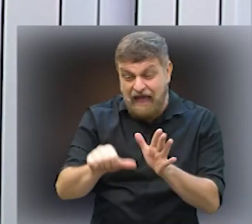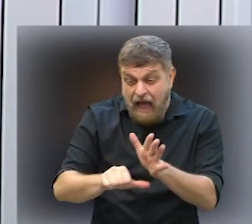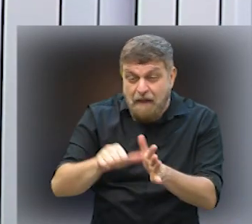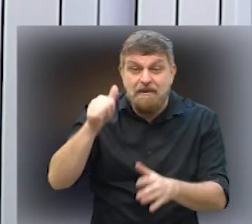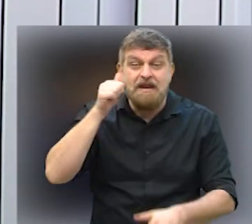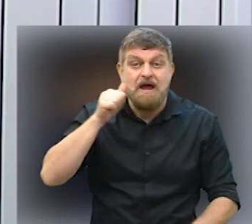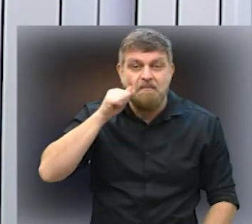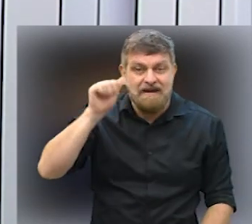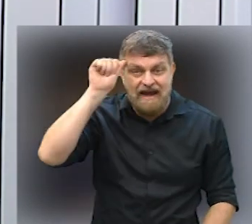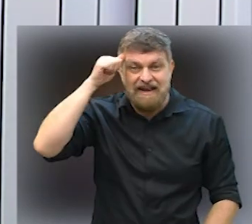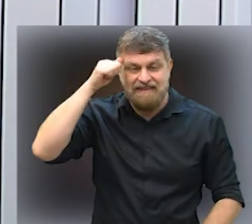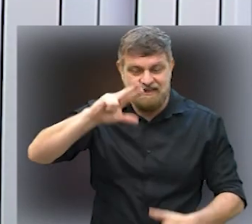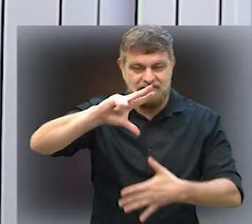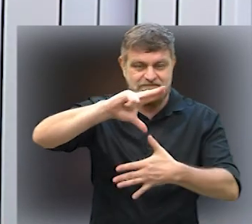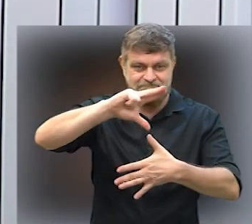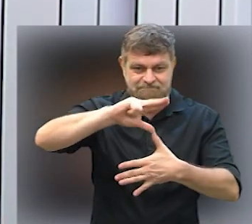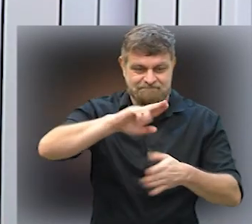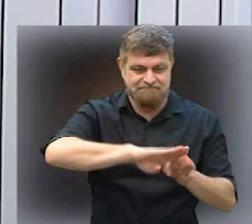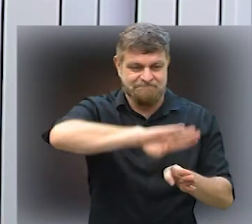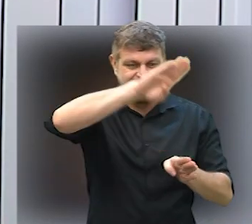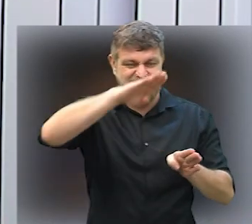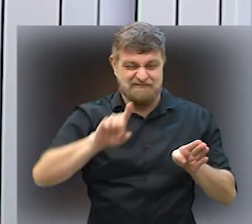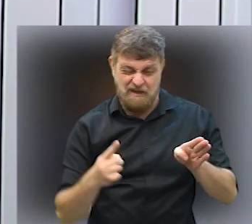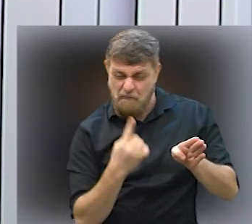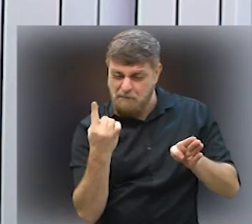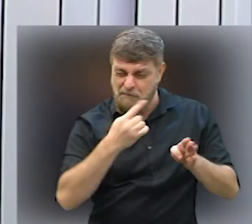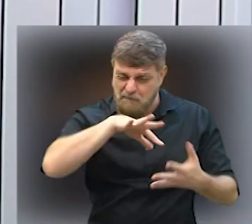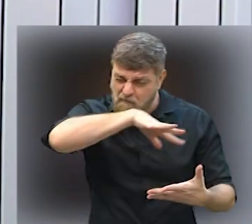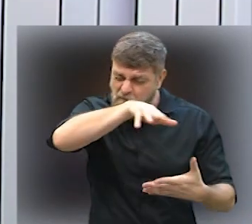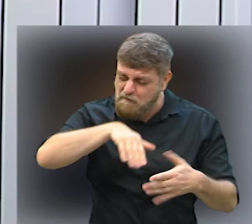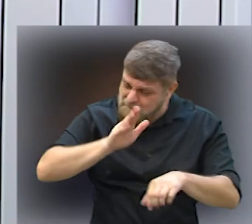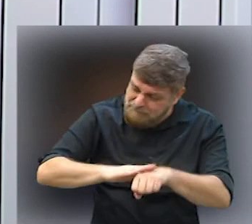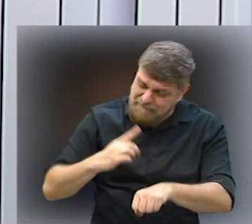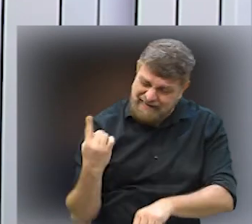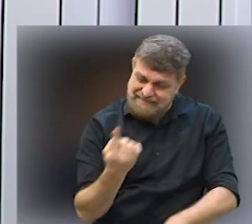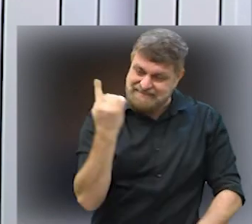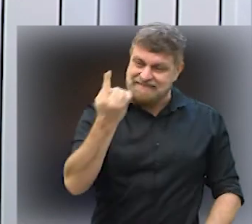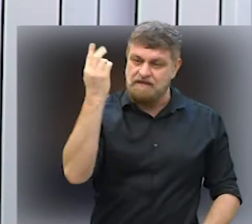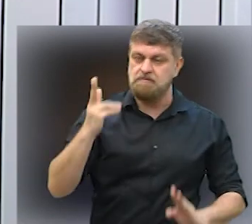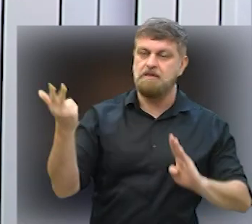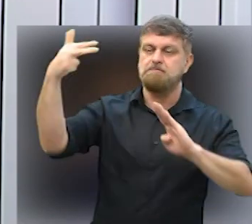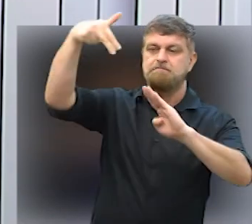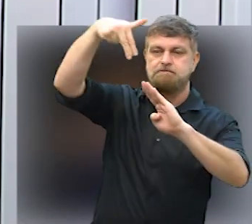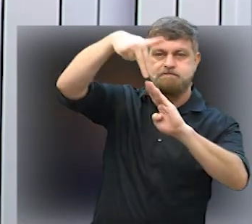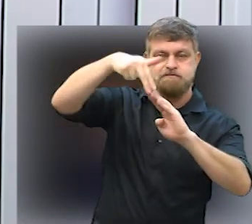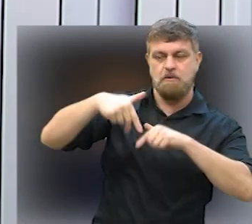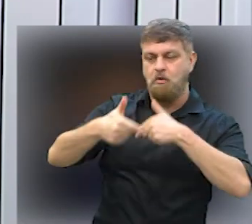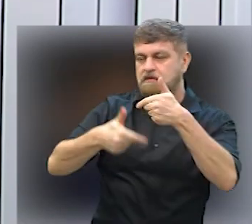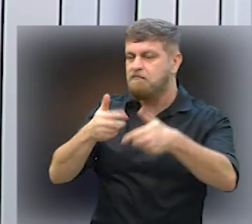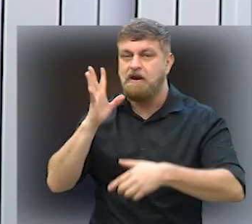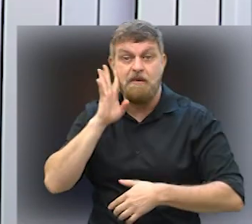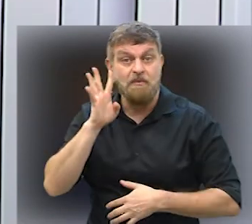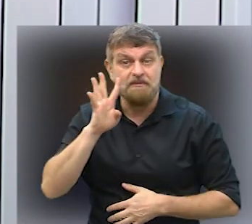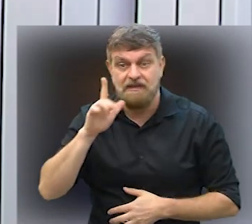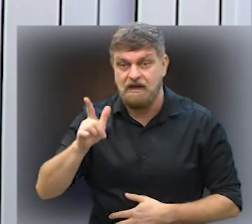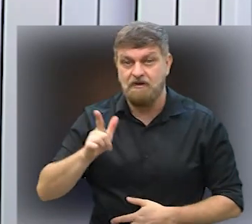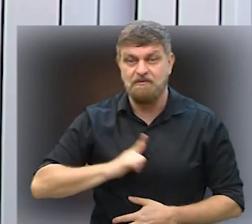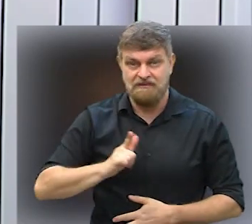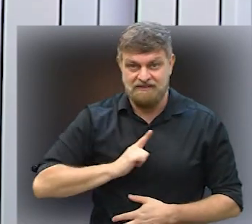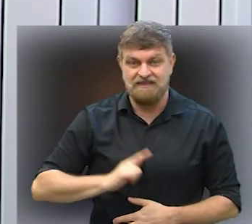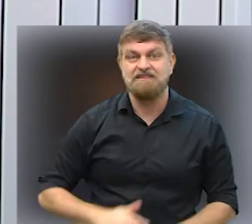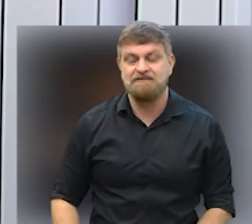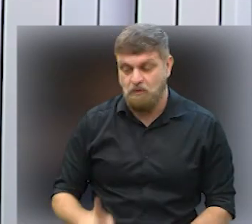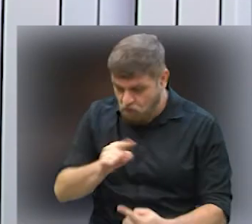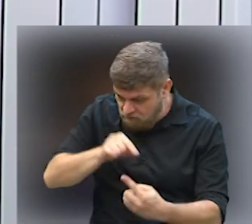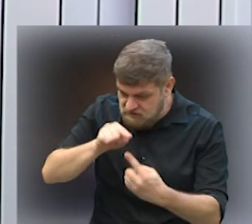mulher negra latino-americana a chegar ao topo do Monte Everest. Um trabalho muito bacana, conquistou aí